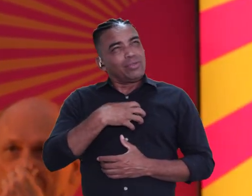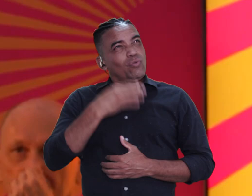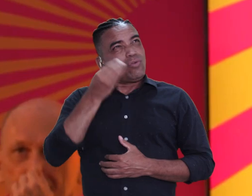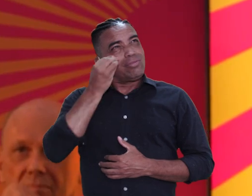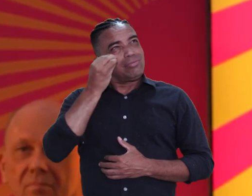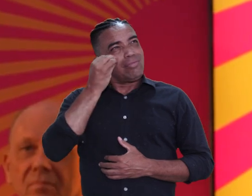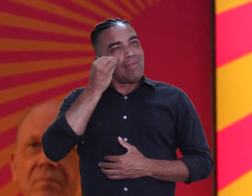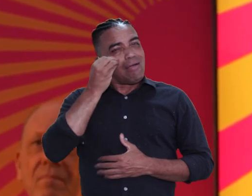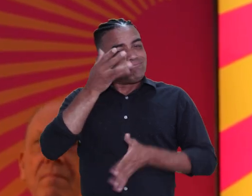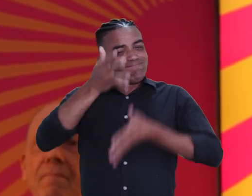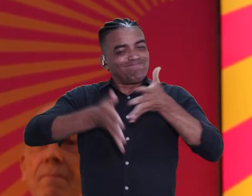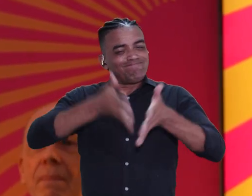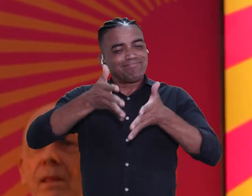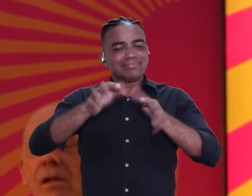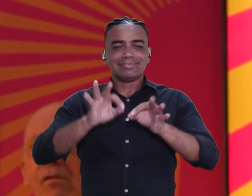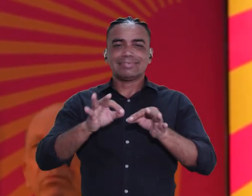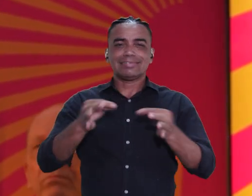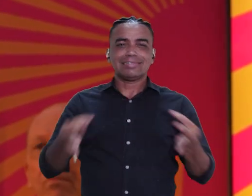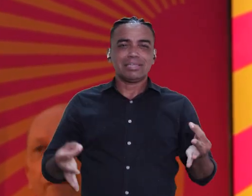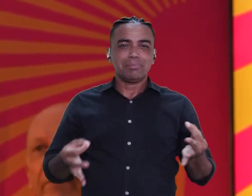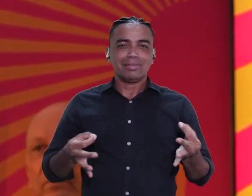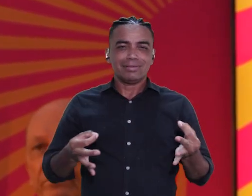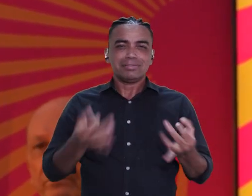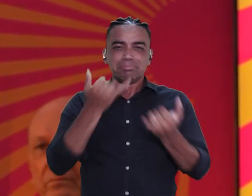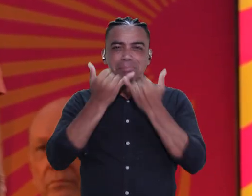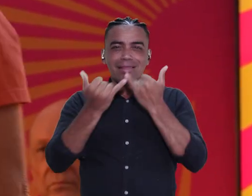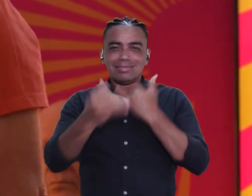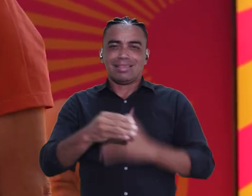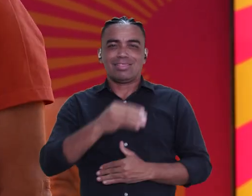forma mais simples e drummondiana.